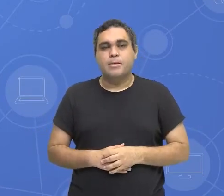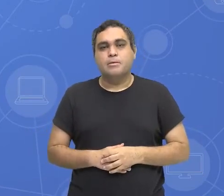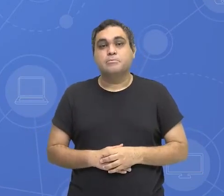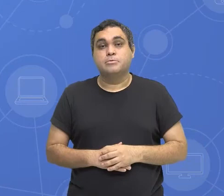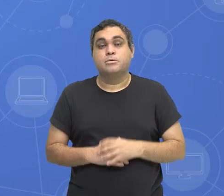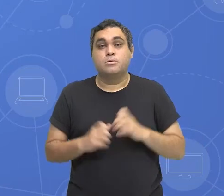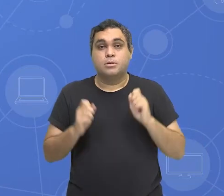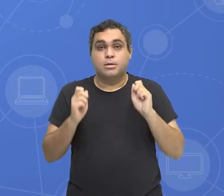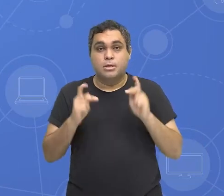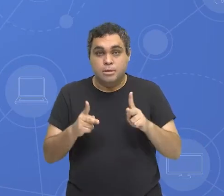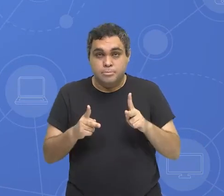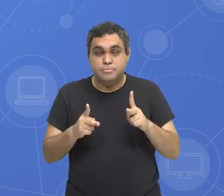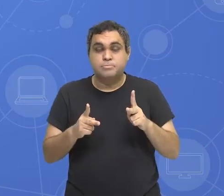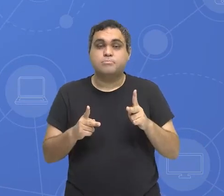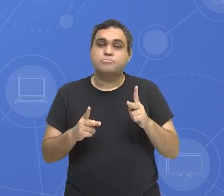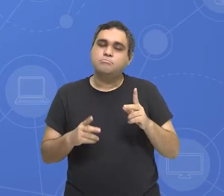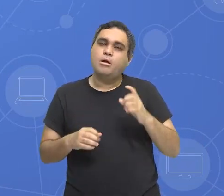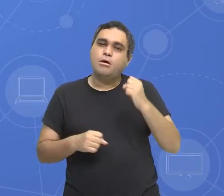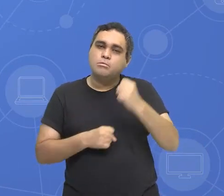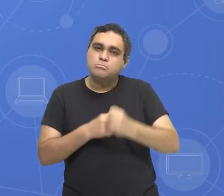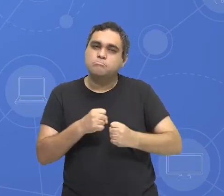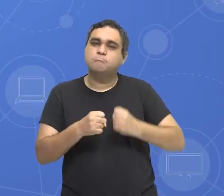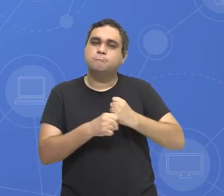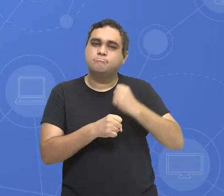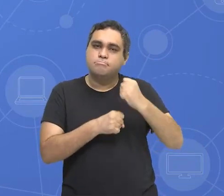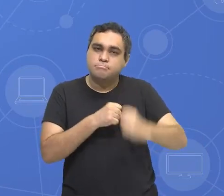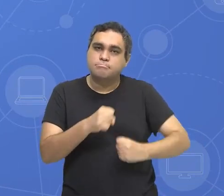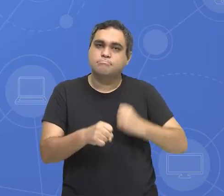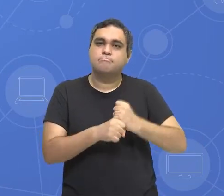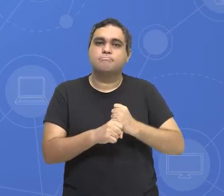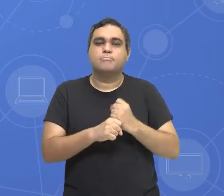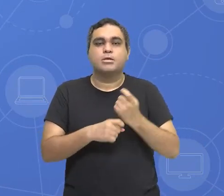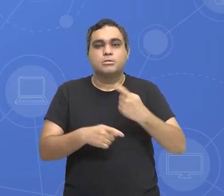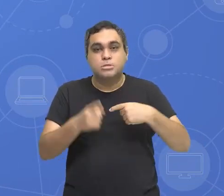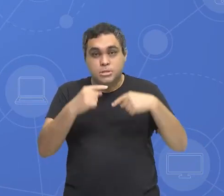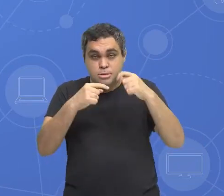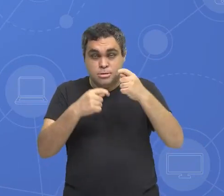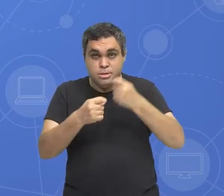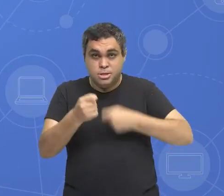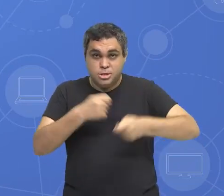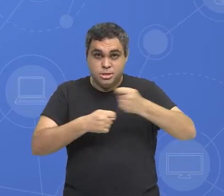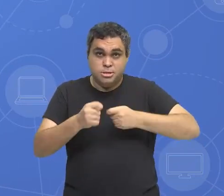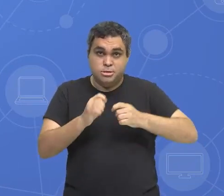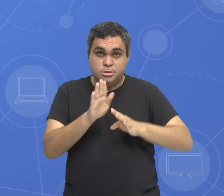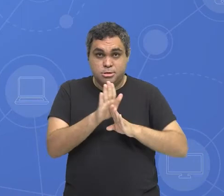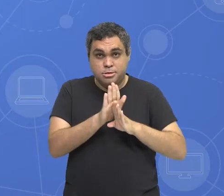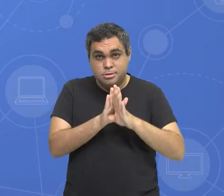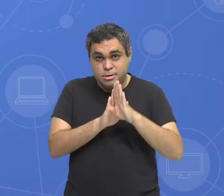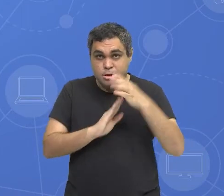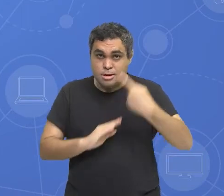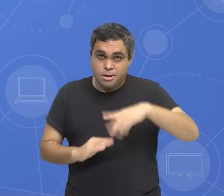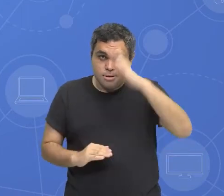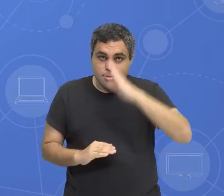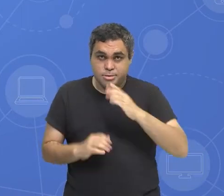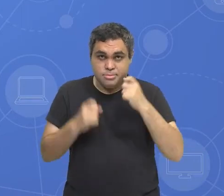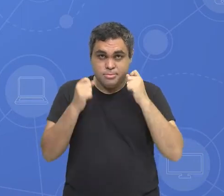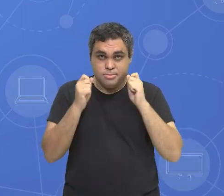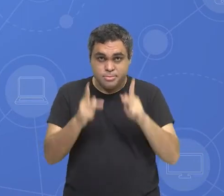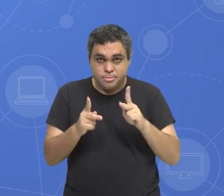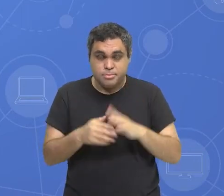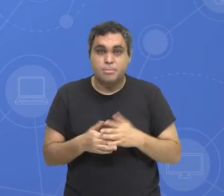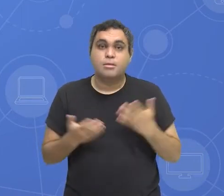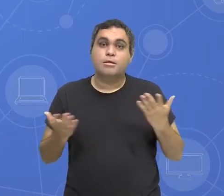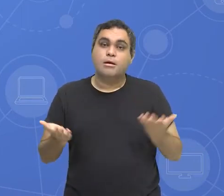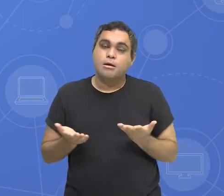certo, gente? Então, a cada ano a gente verifica este desenvolvimento econômico do nosso país. Verificando a